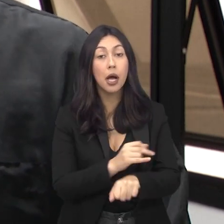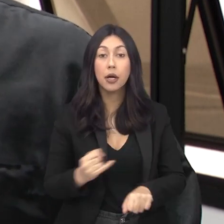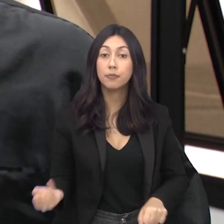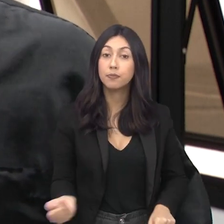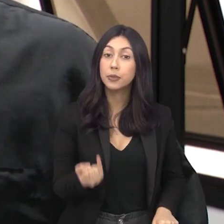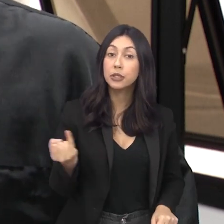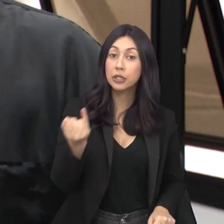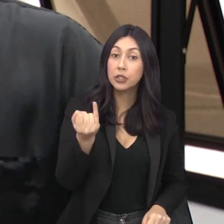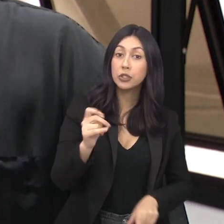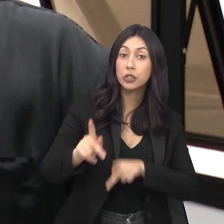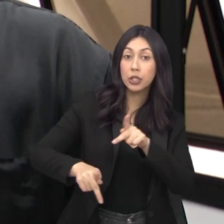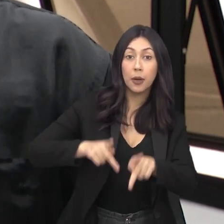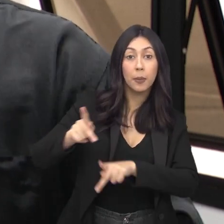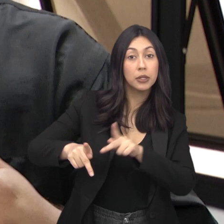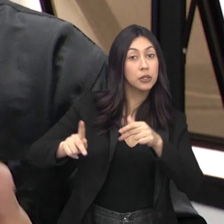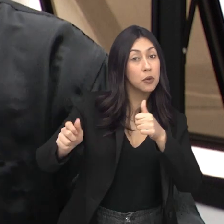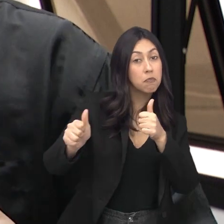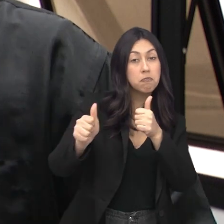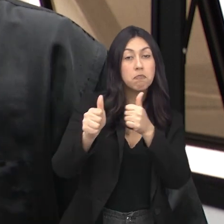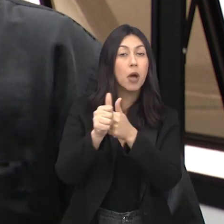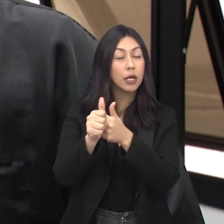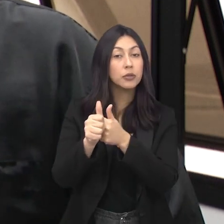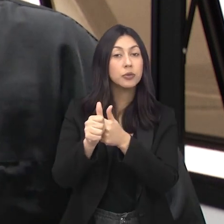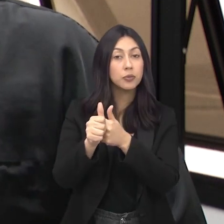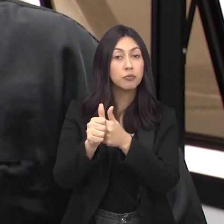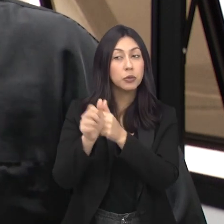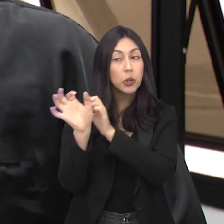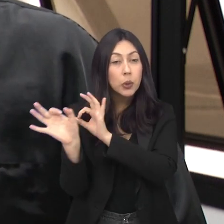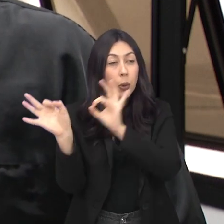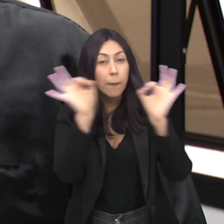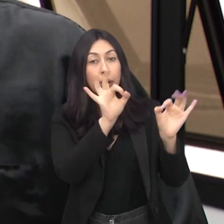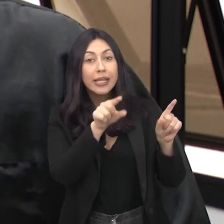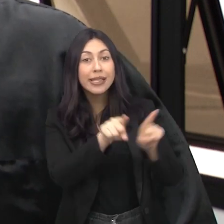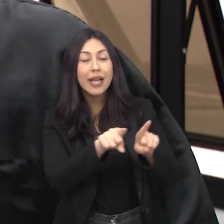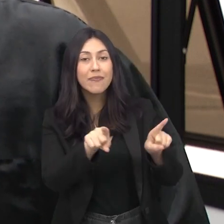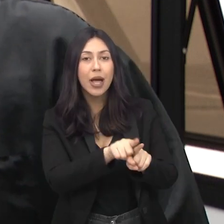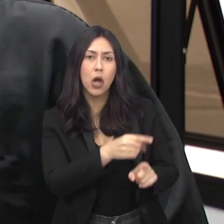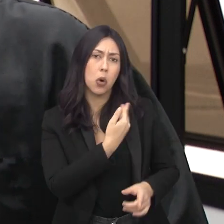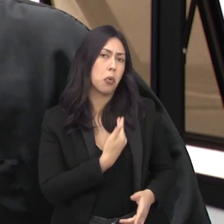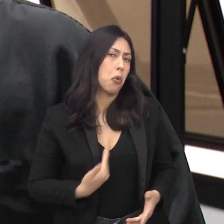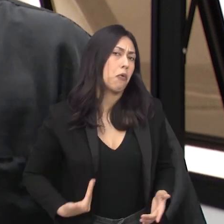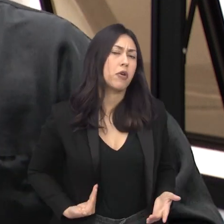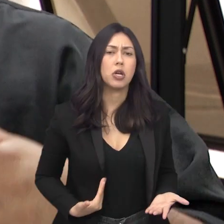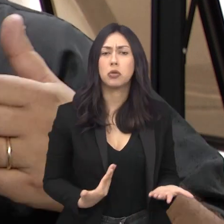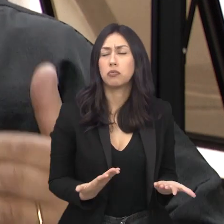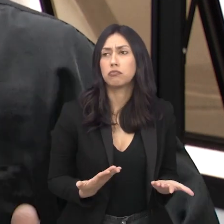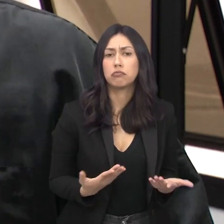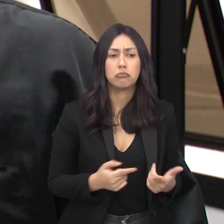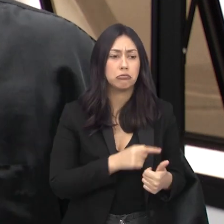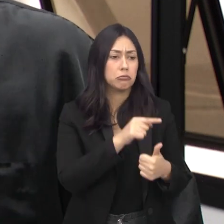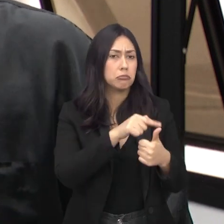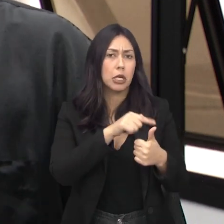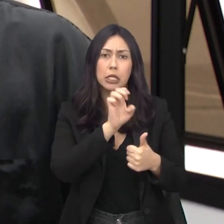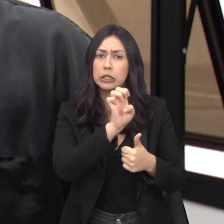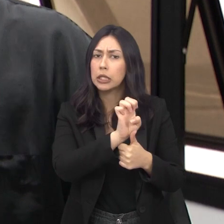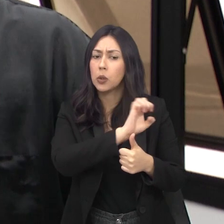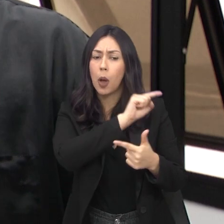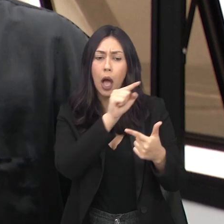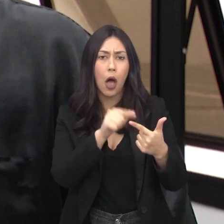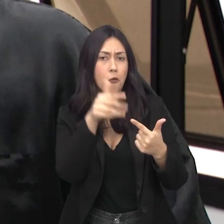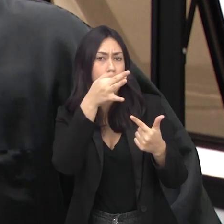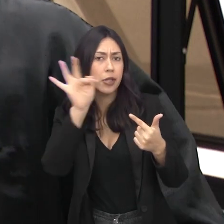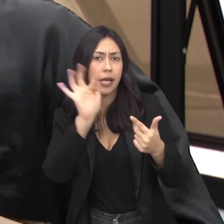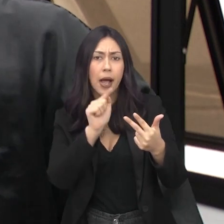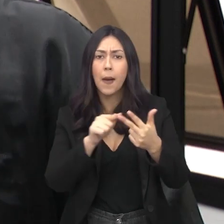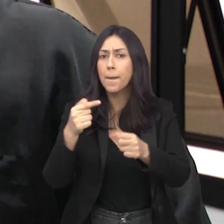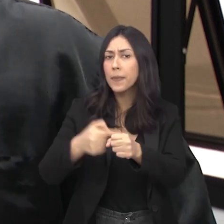ferramenta é importantíssima para que a população esteja mais perto dos seus governantes e que o governo, né, seja municipal, estadual ou federal,